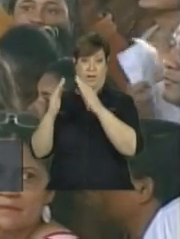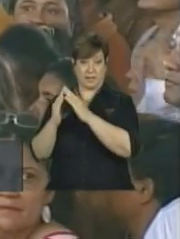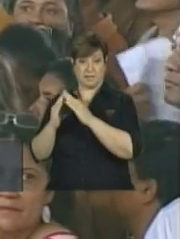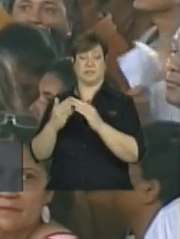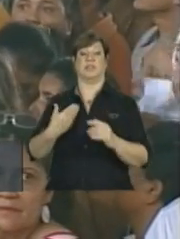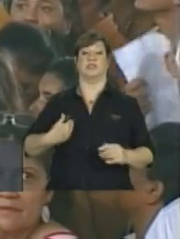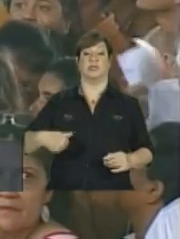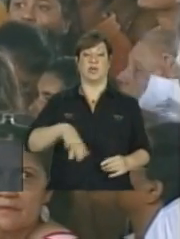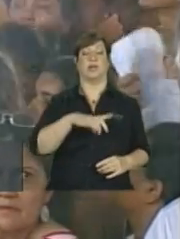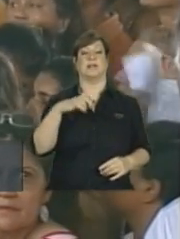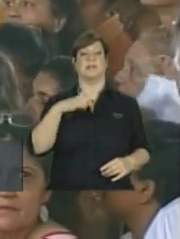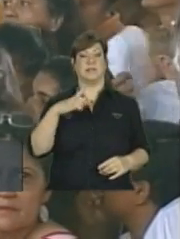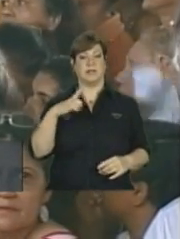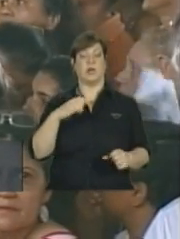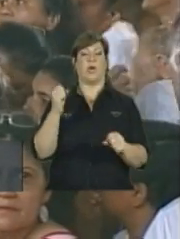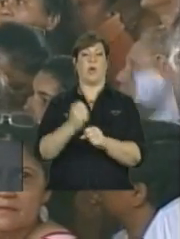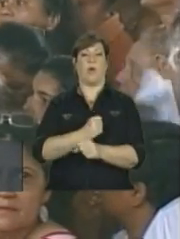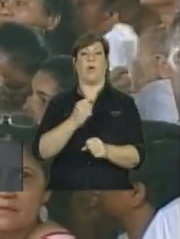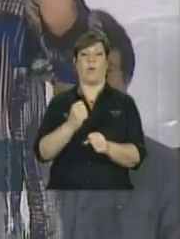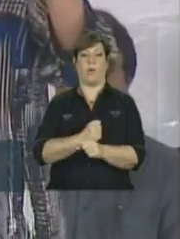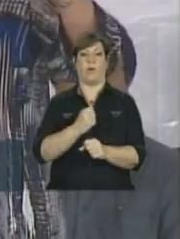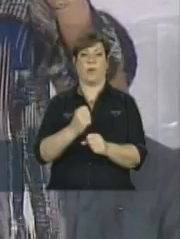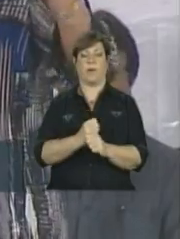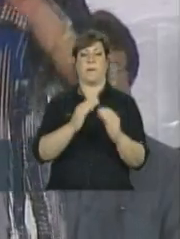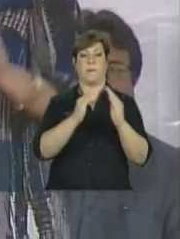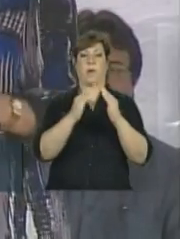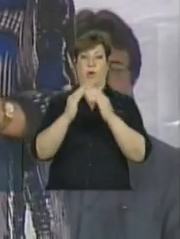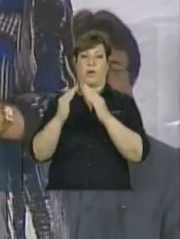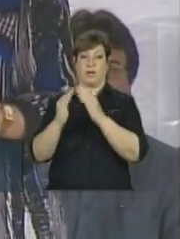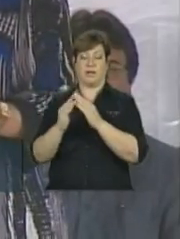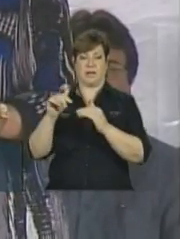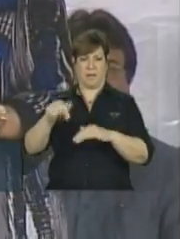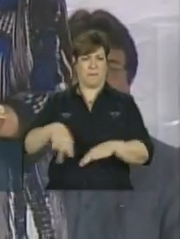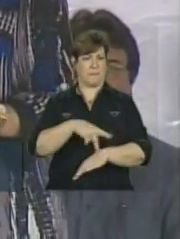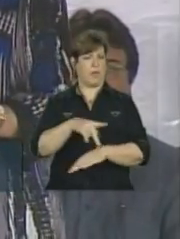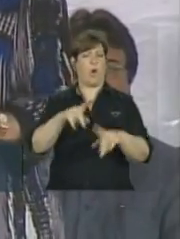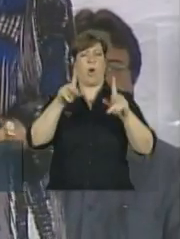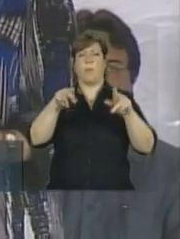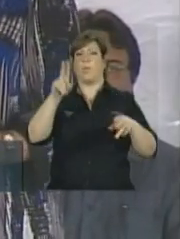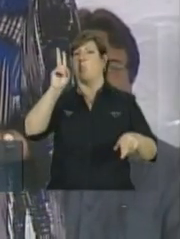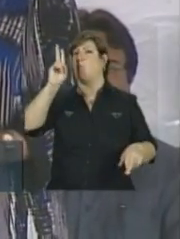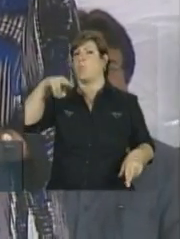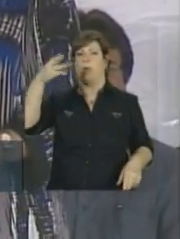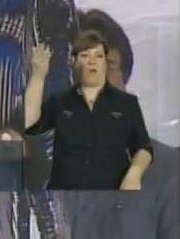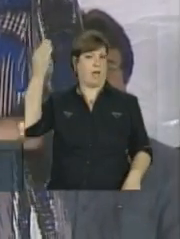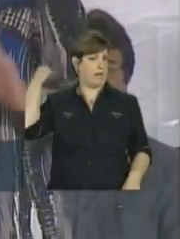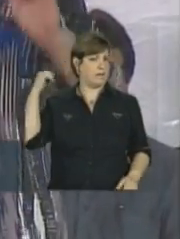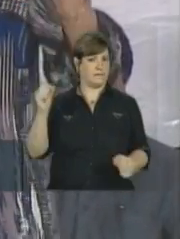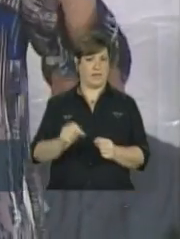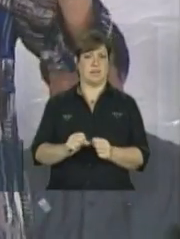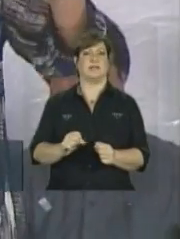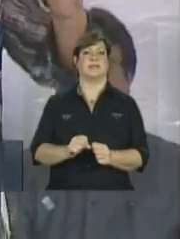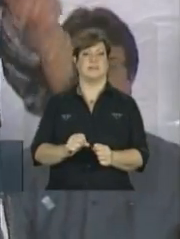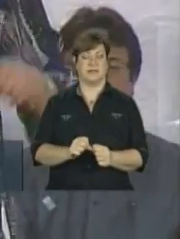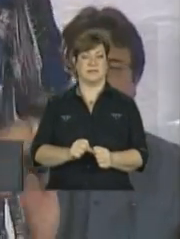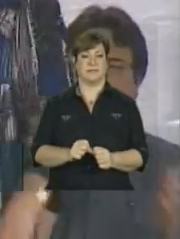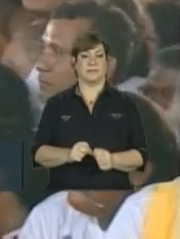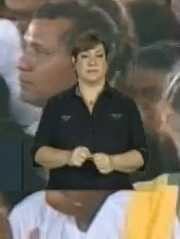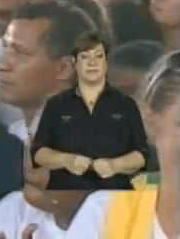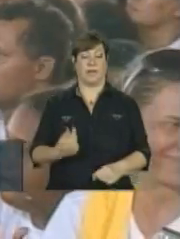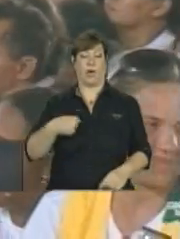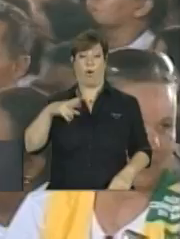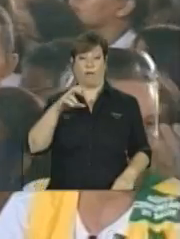Nós estamos construindo moradia nesse país como nunca antes se construiu. Vou usar